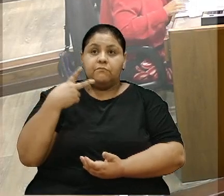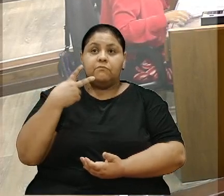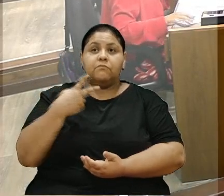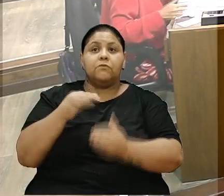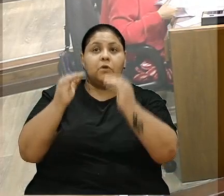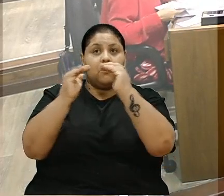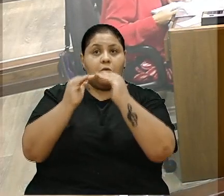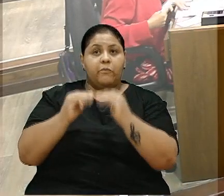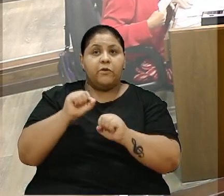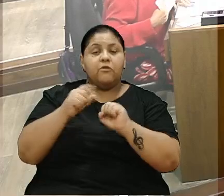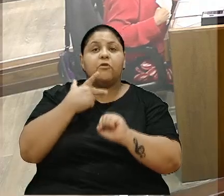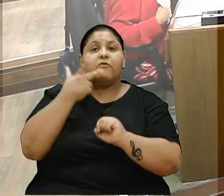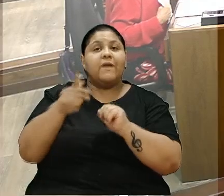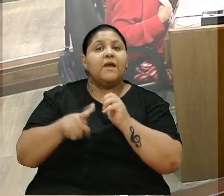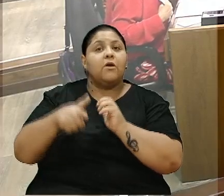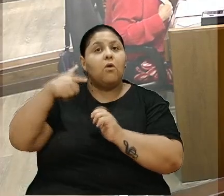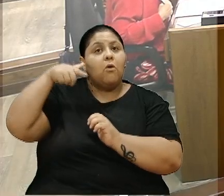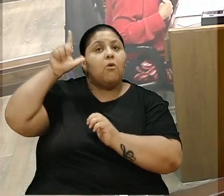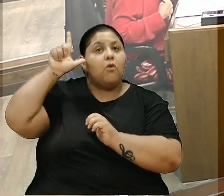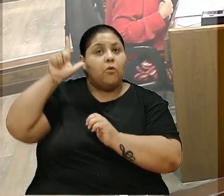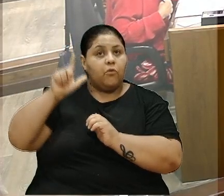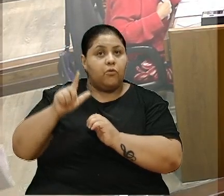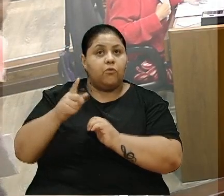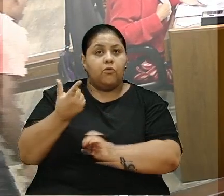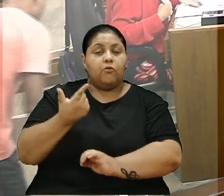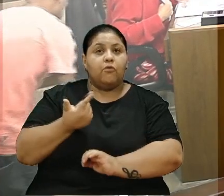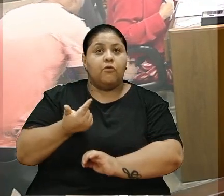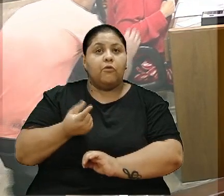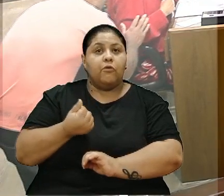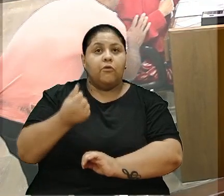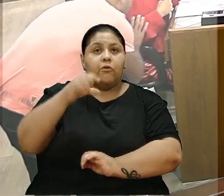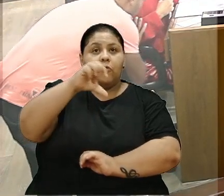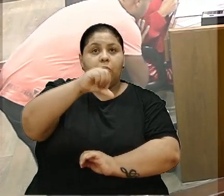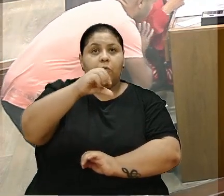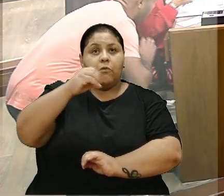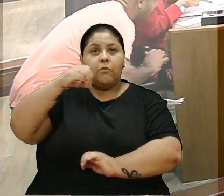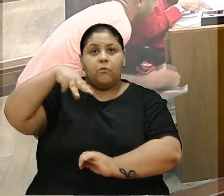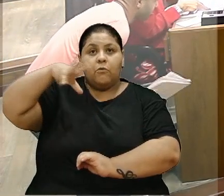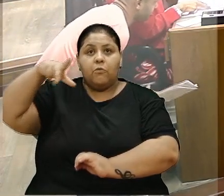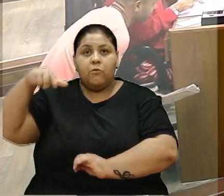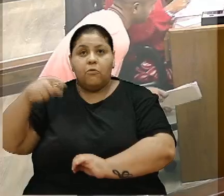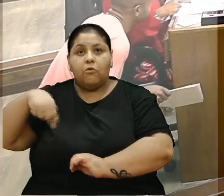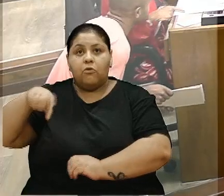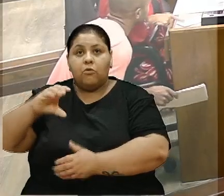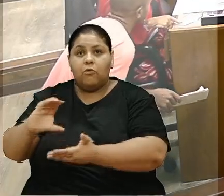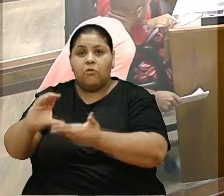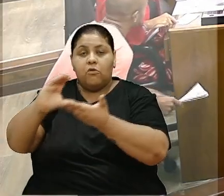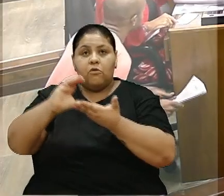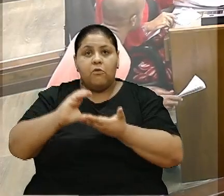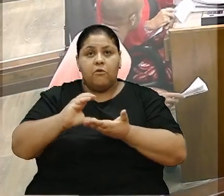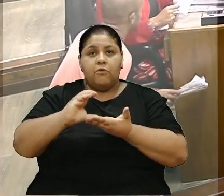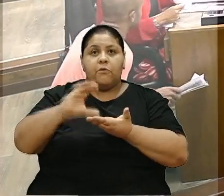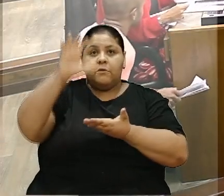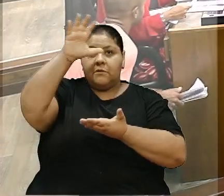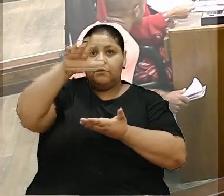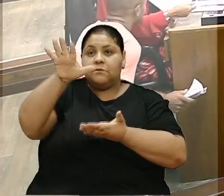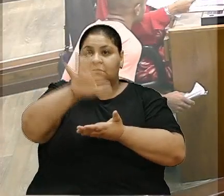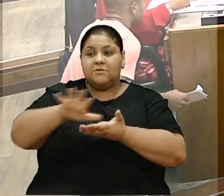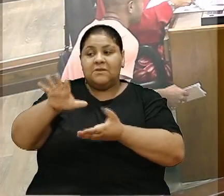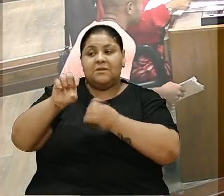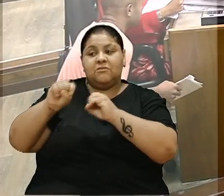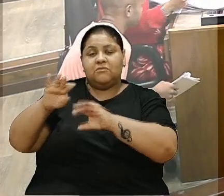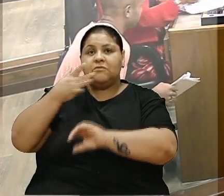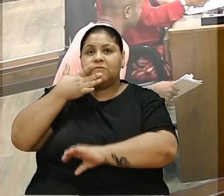eu comentei ontem na tribuna sobre o valor de 90 milhões que nós investimos, o município investe na área da educação